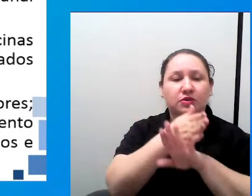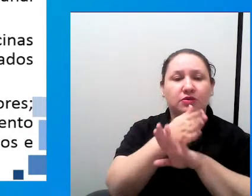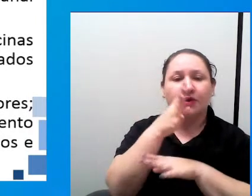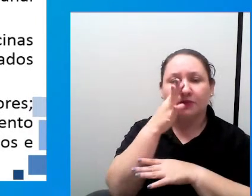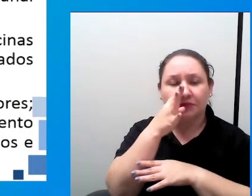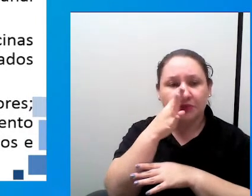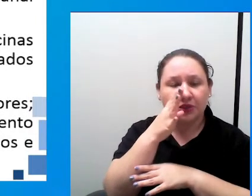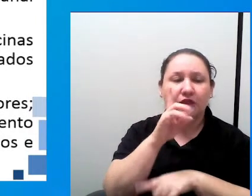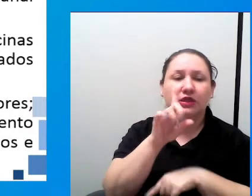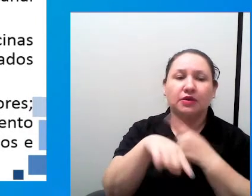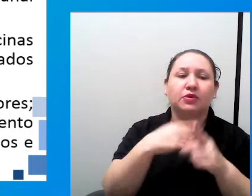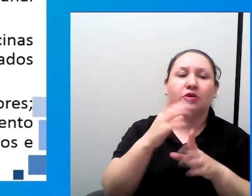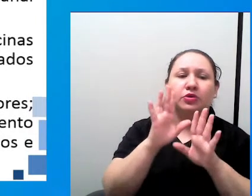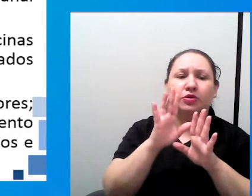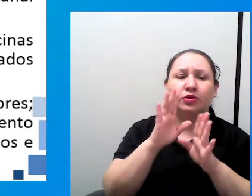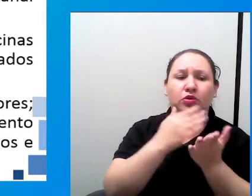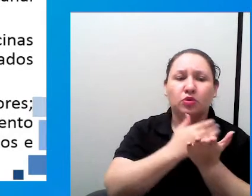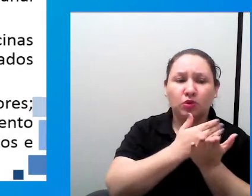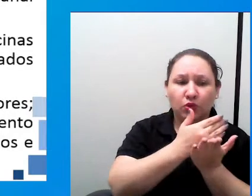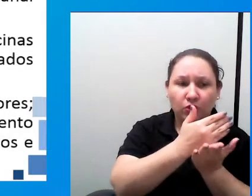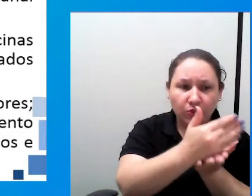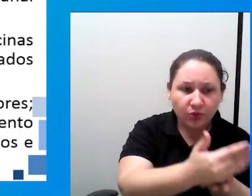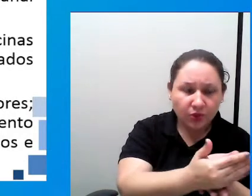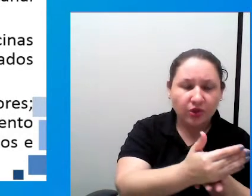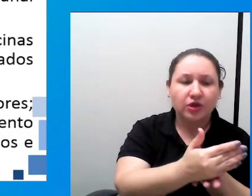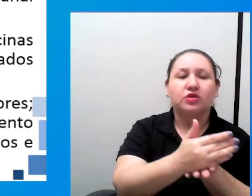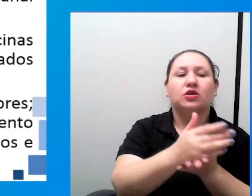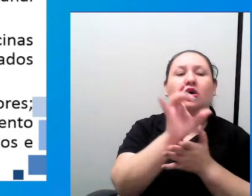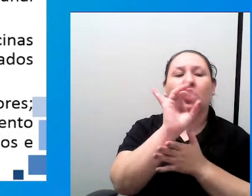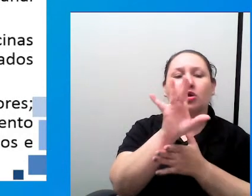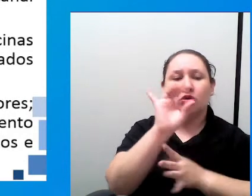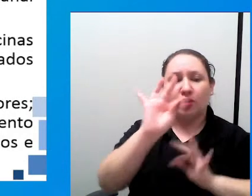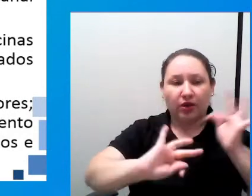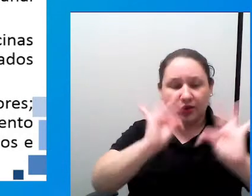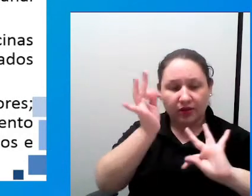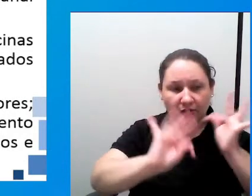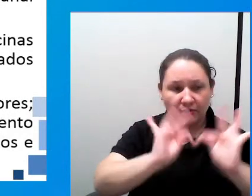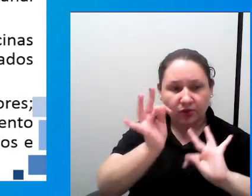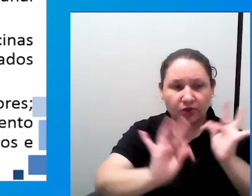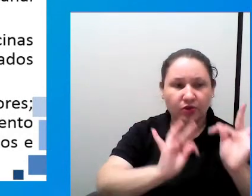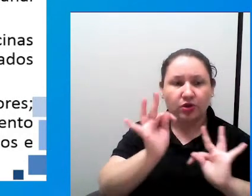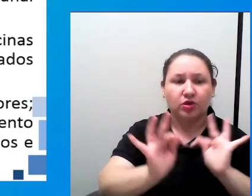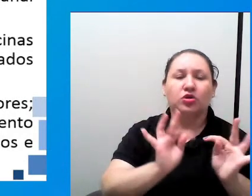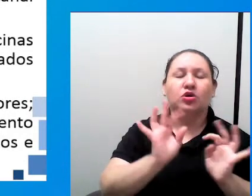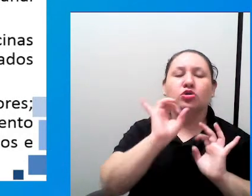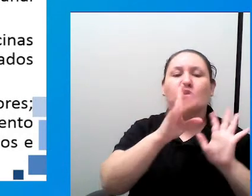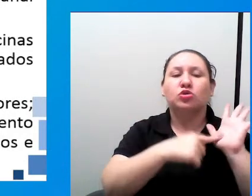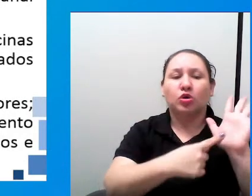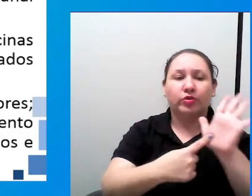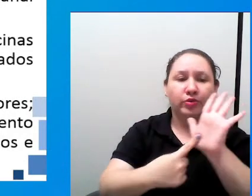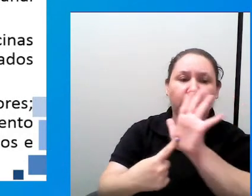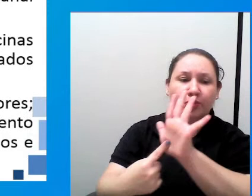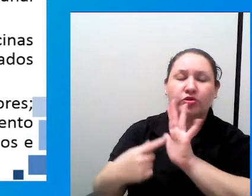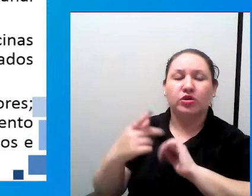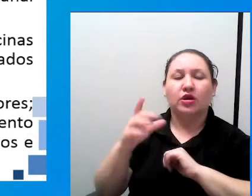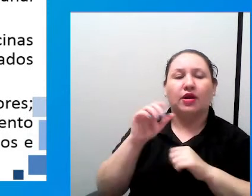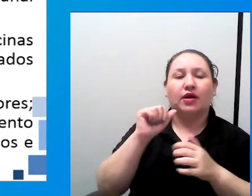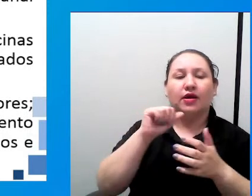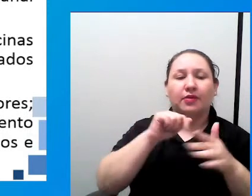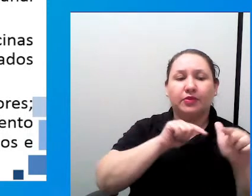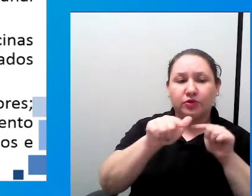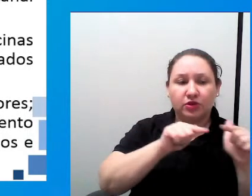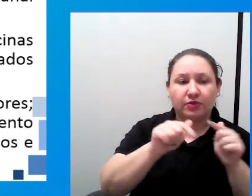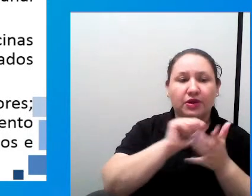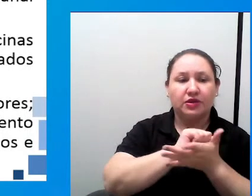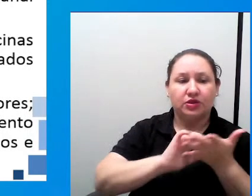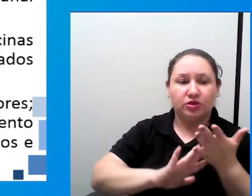complementares. Mas no final, mas no início, a ideia da Semana Tecnológica é para que a gente trouxesse visibilidade para as atividades que a gente estava